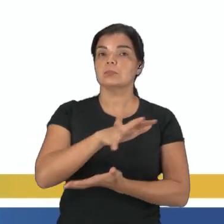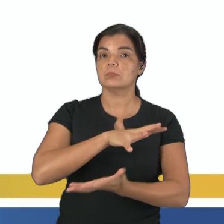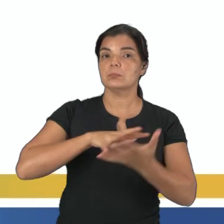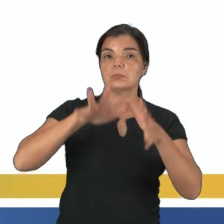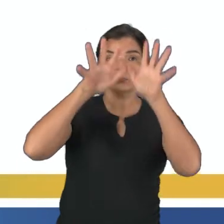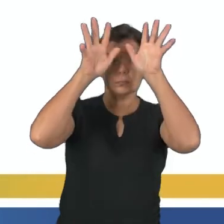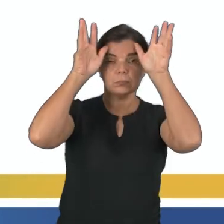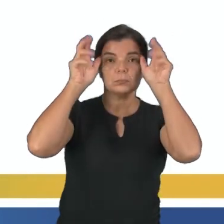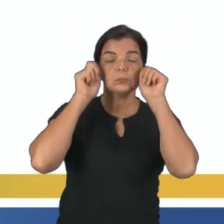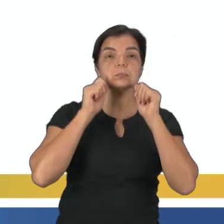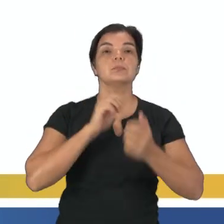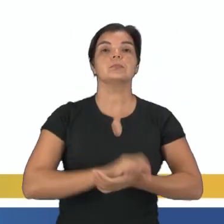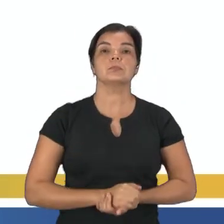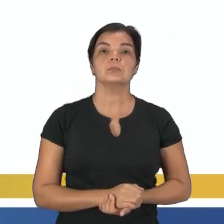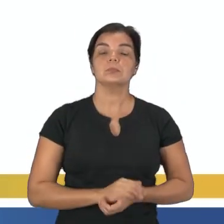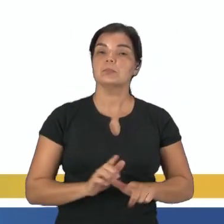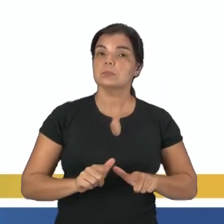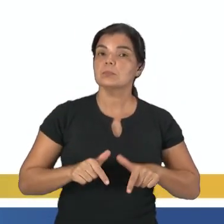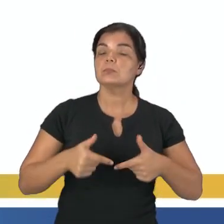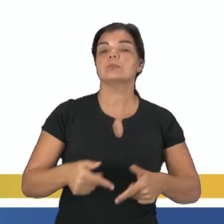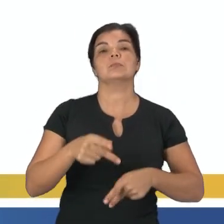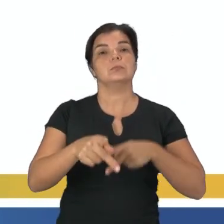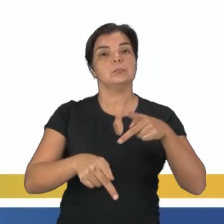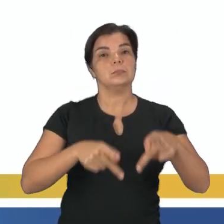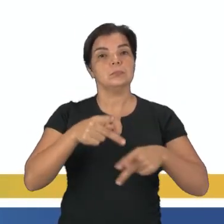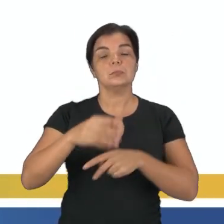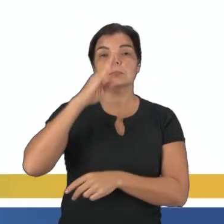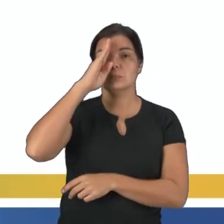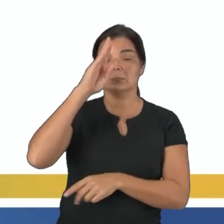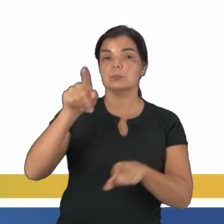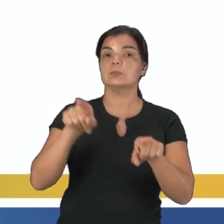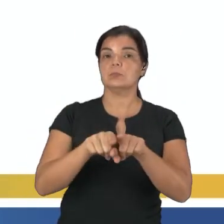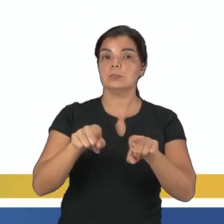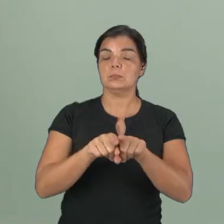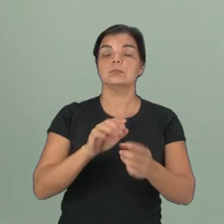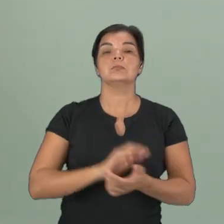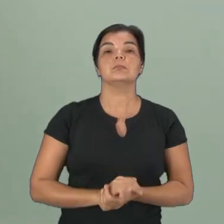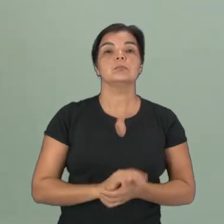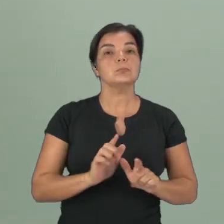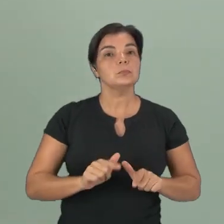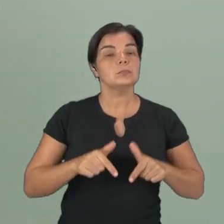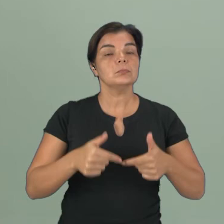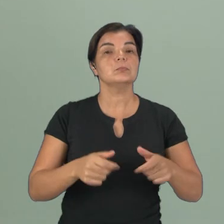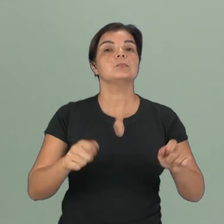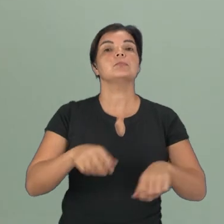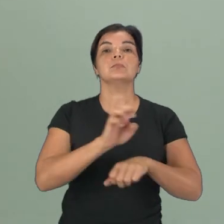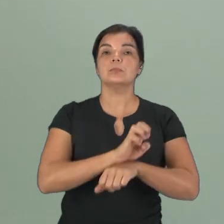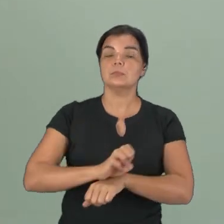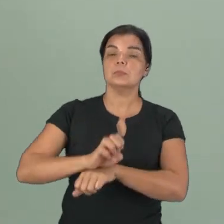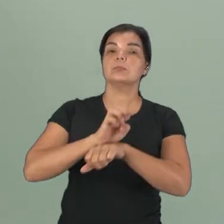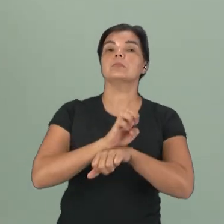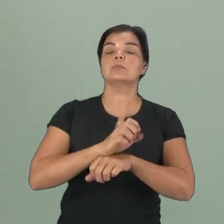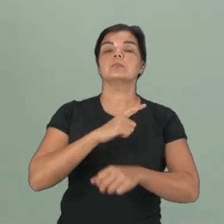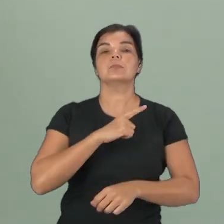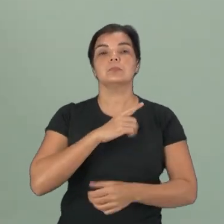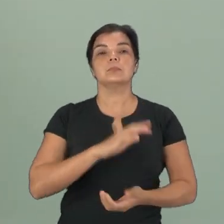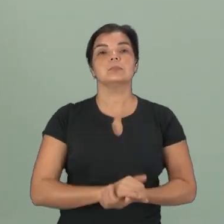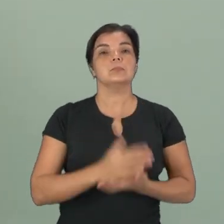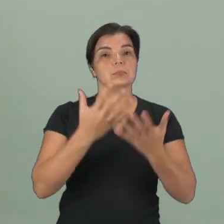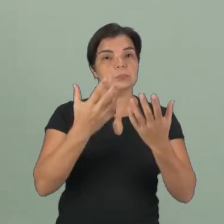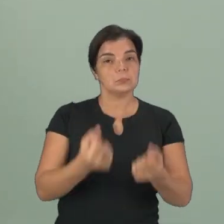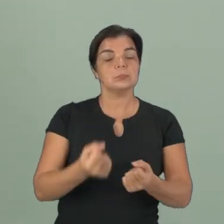Revolução Acreana, certo? Da luta das populações, principalmente dos seringueiros, que lutaram para que o estado viesse a